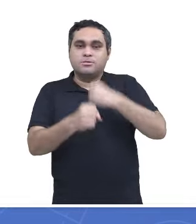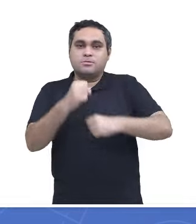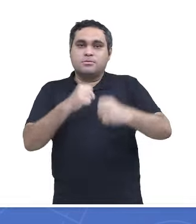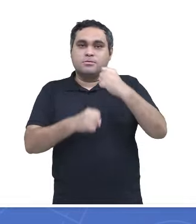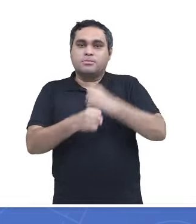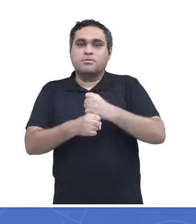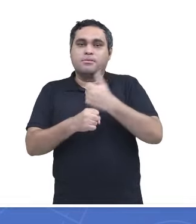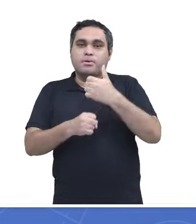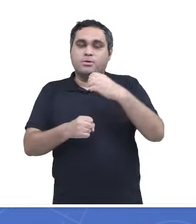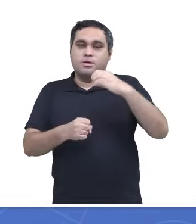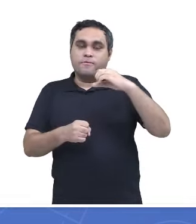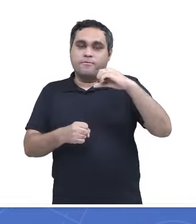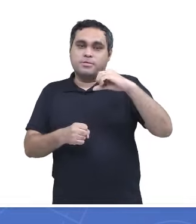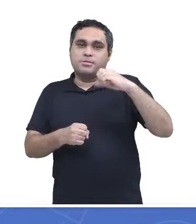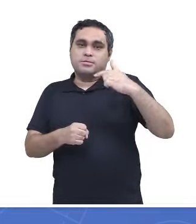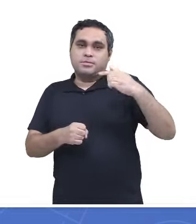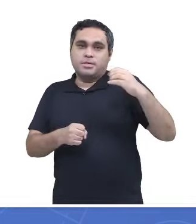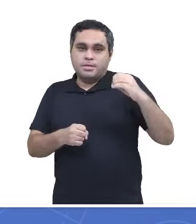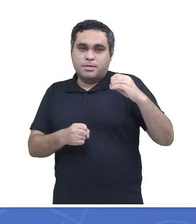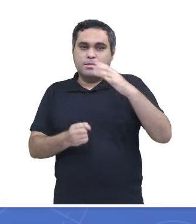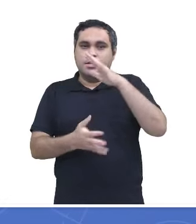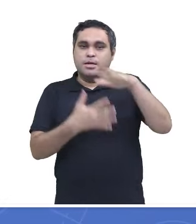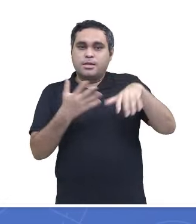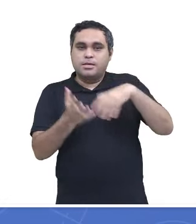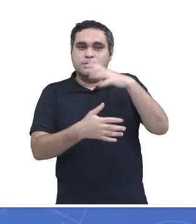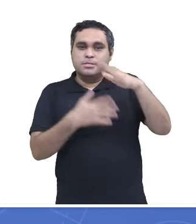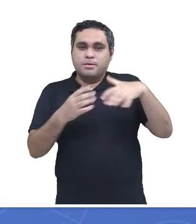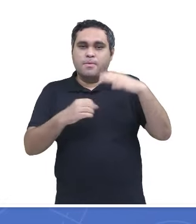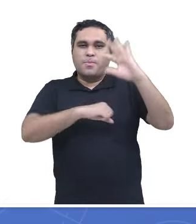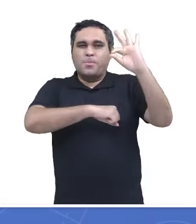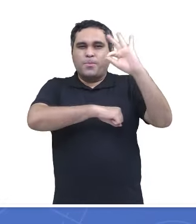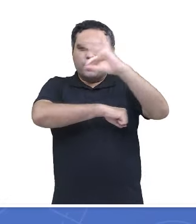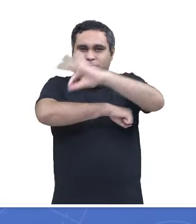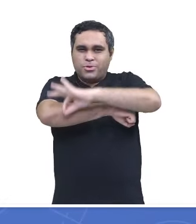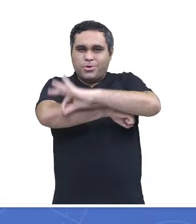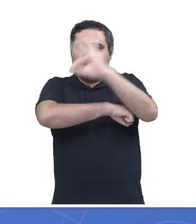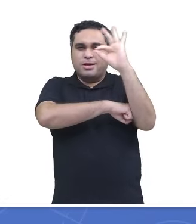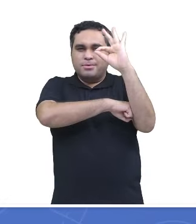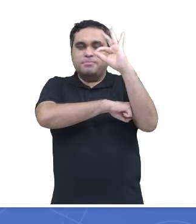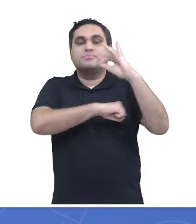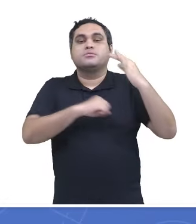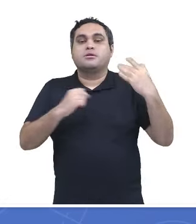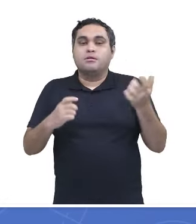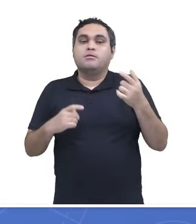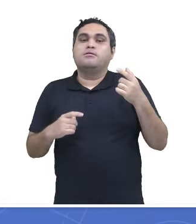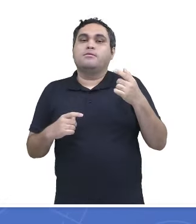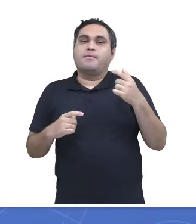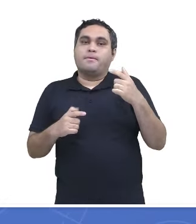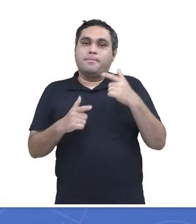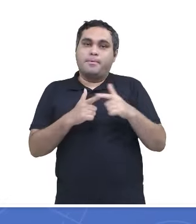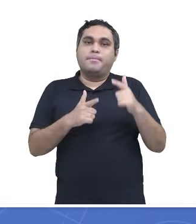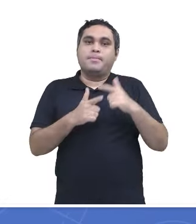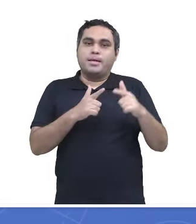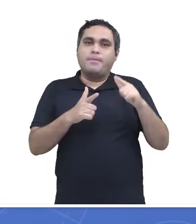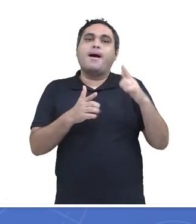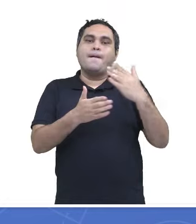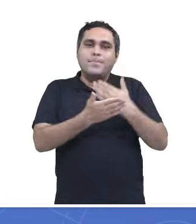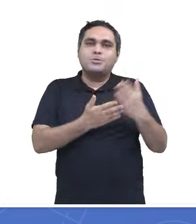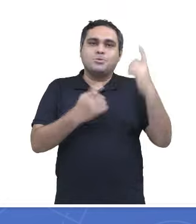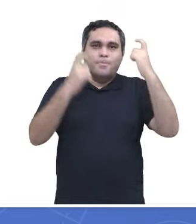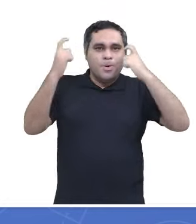Então, duas perspectivas para análise da transição para a vida adulta. Nós vamos ver então que existem essas